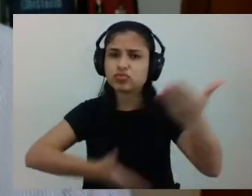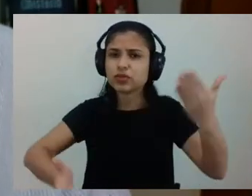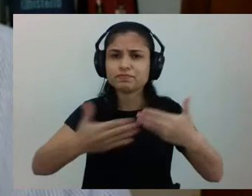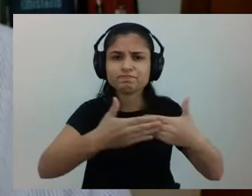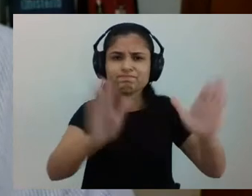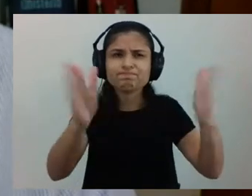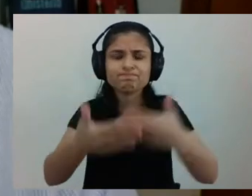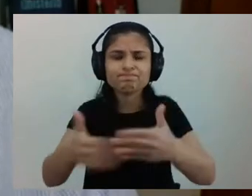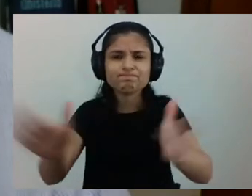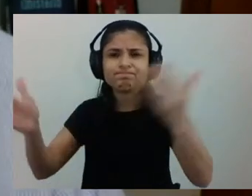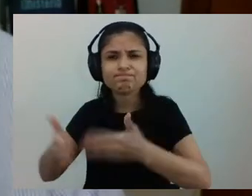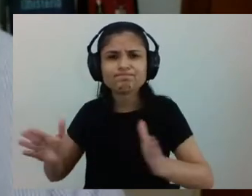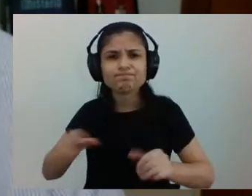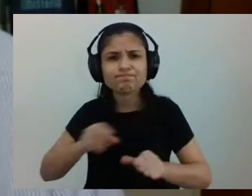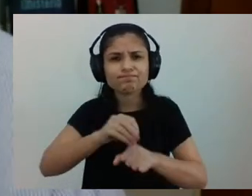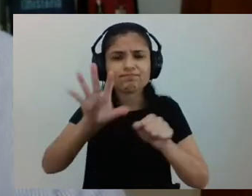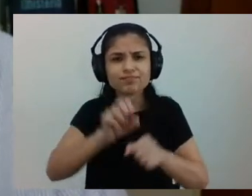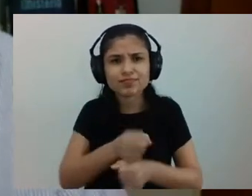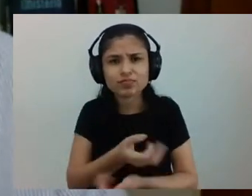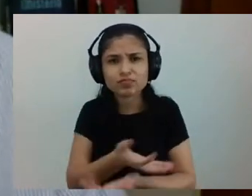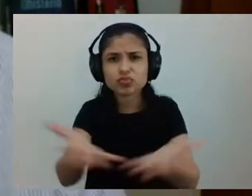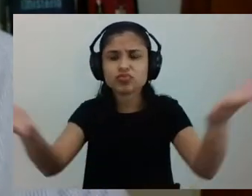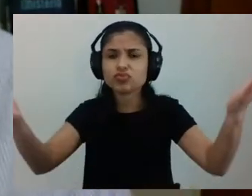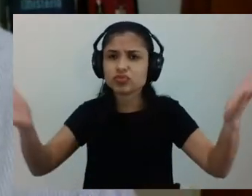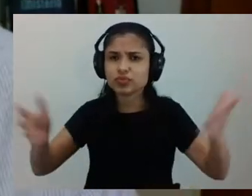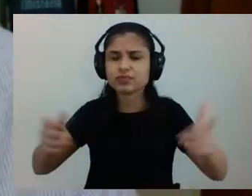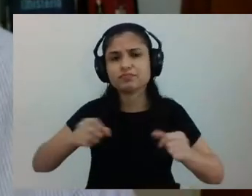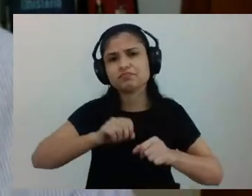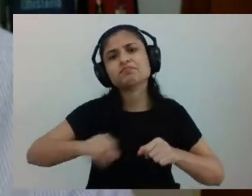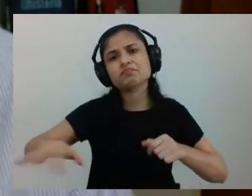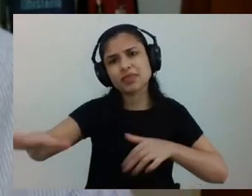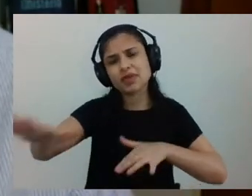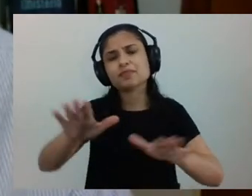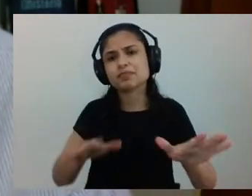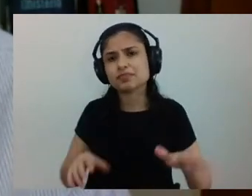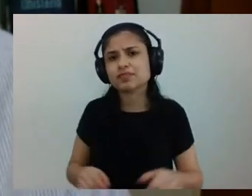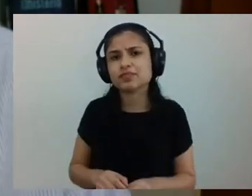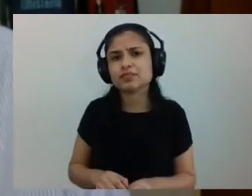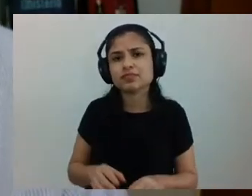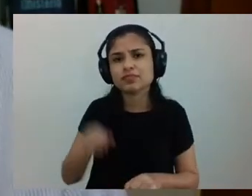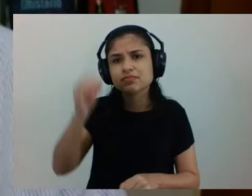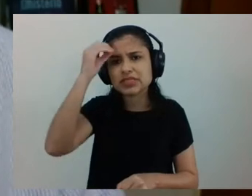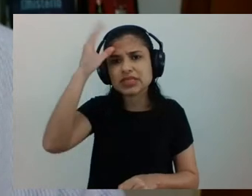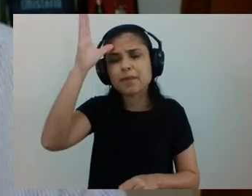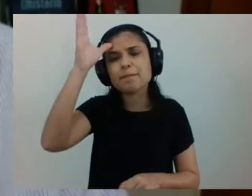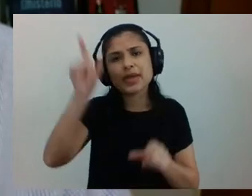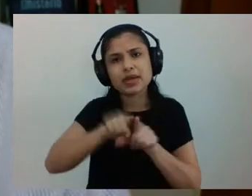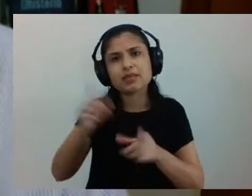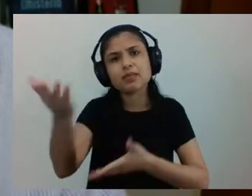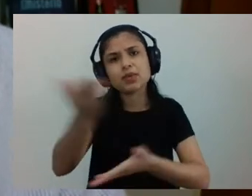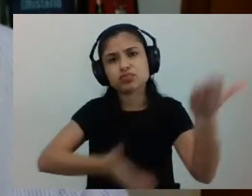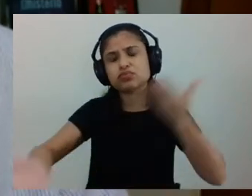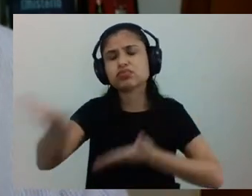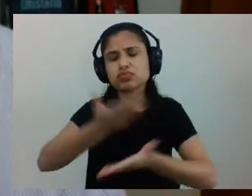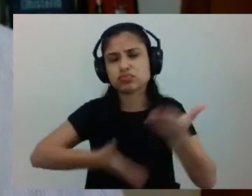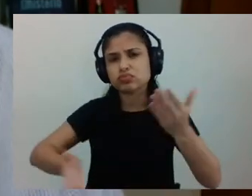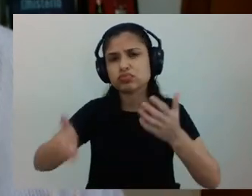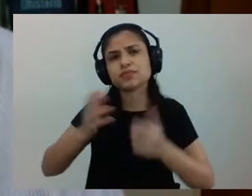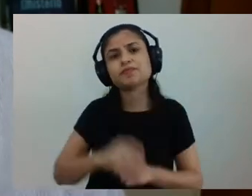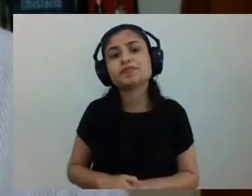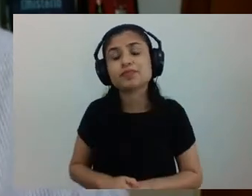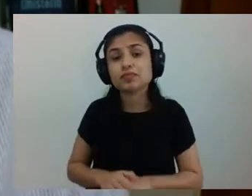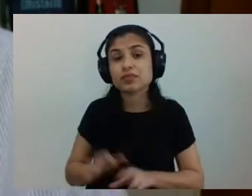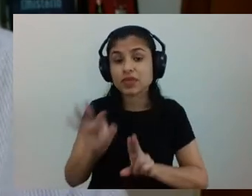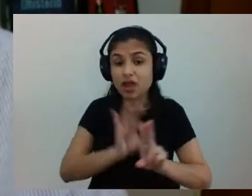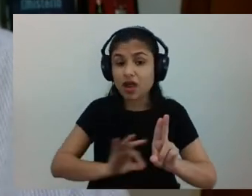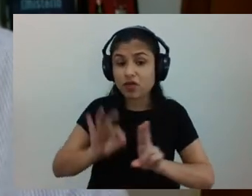para que possamos fazer o livre trânsito do conhecimento, o livre trânsito do saber. A UFSCar vai, sim, voltar a ser o